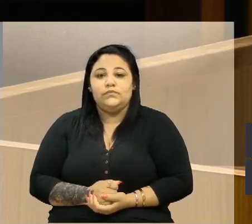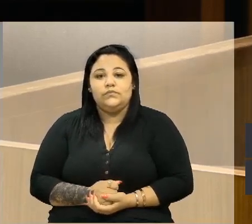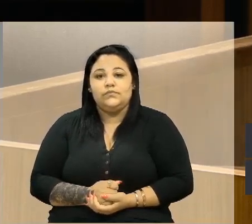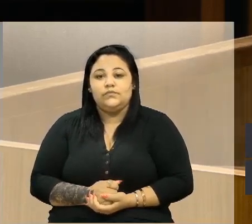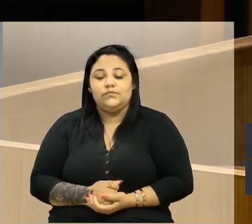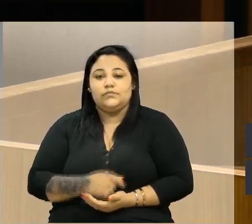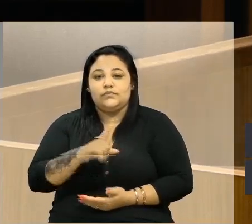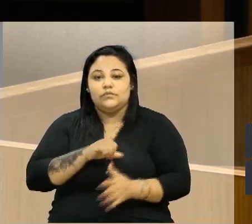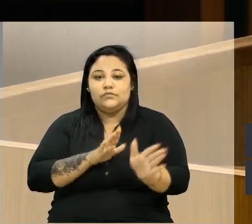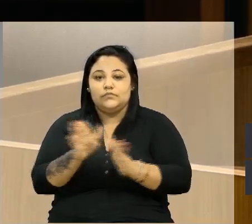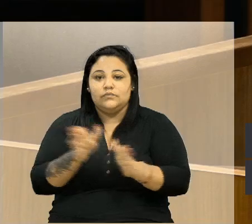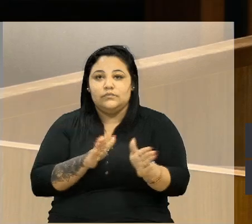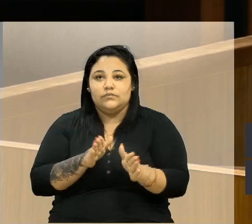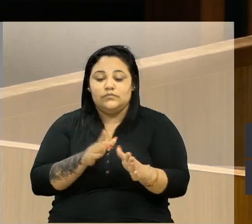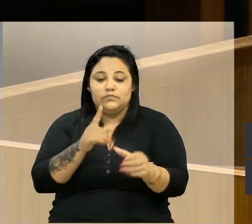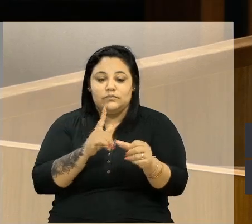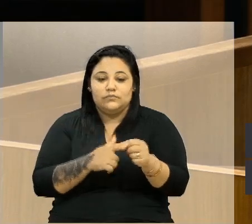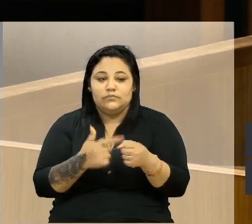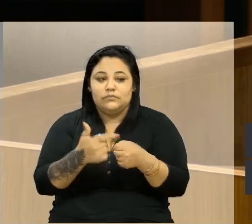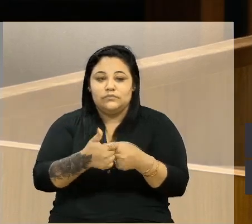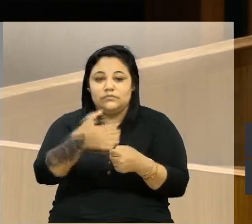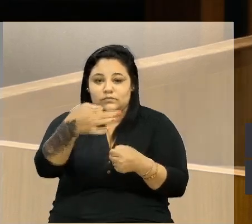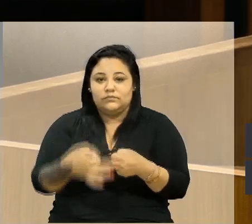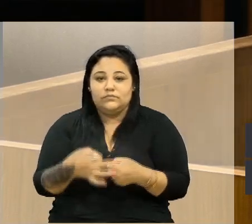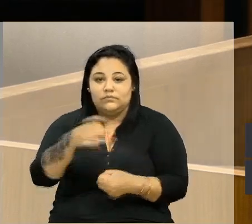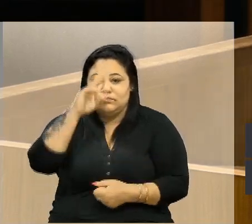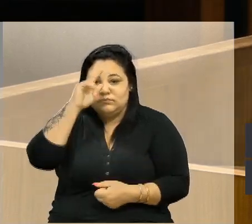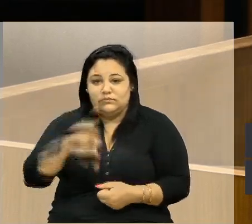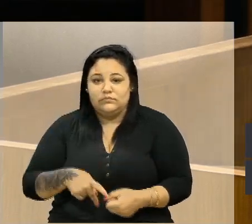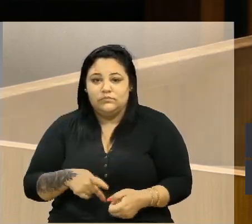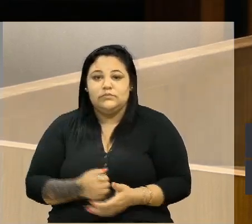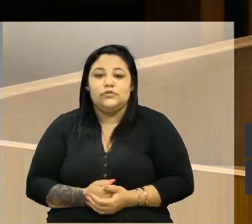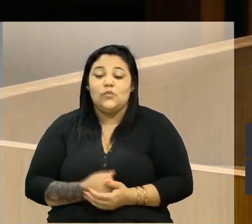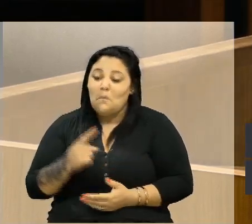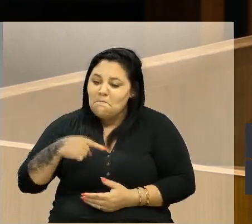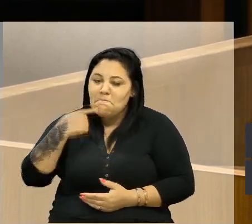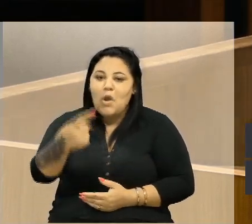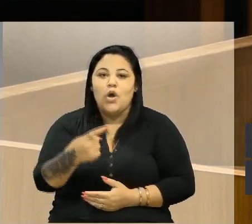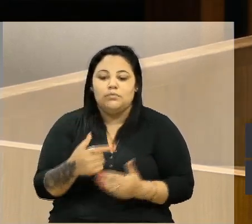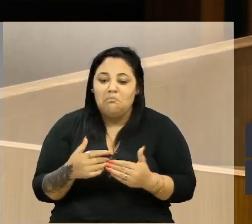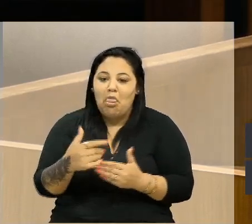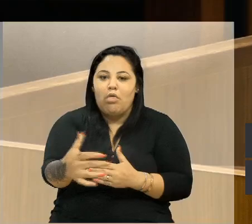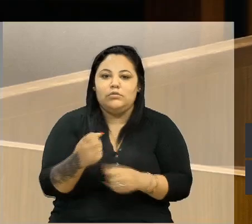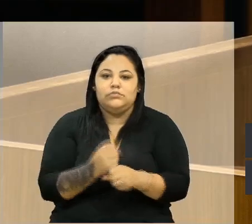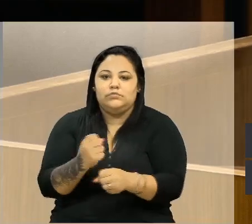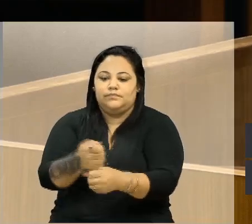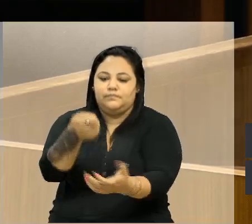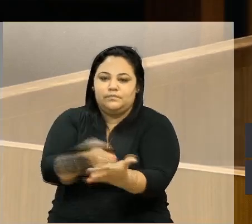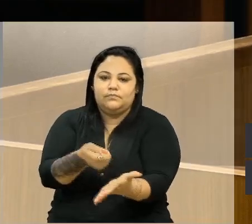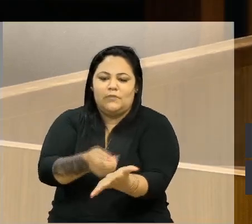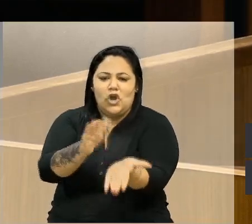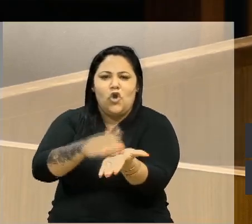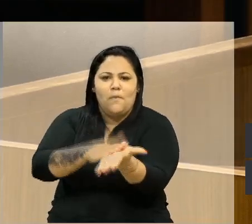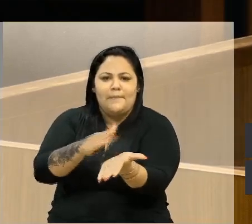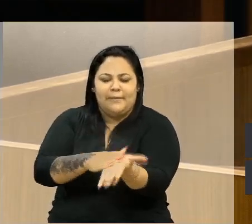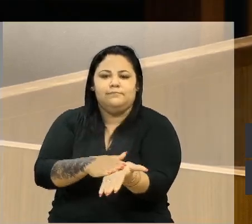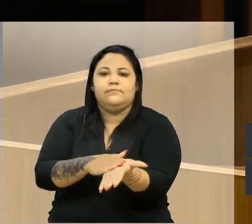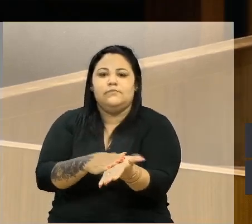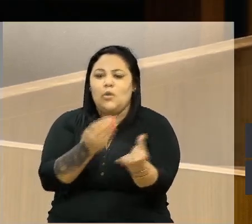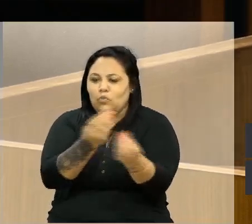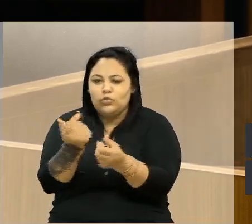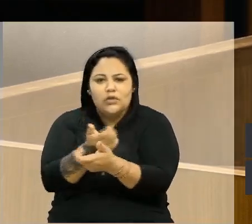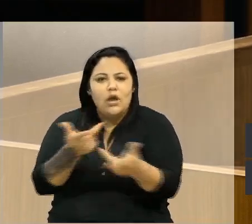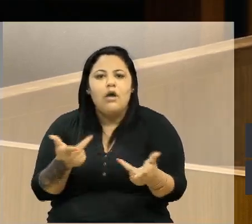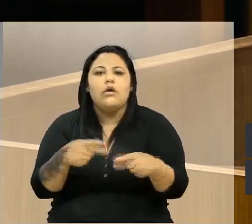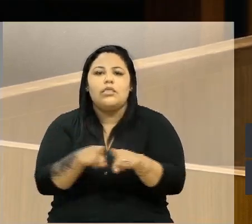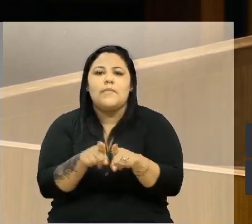digna é direito humano. No próximo ano, eu vou seguir com essas lutas e certamente com muitas outras, porque